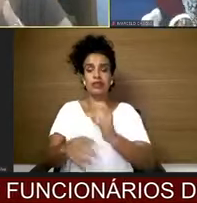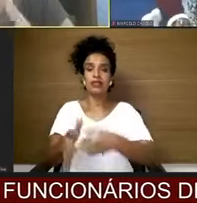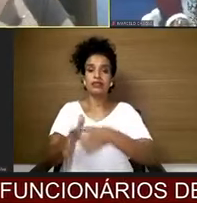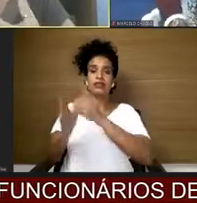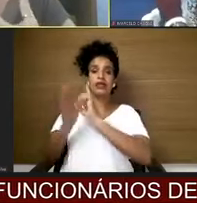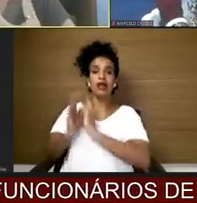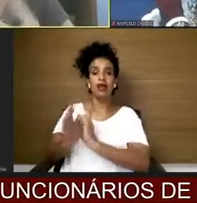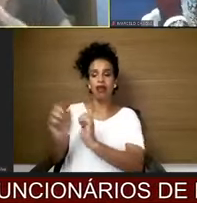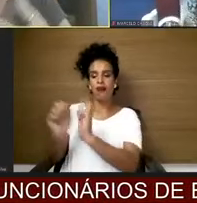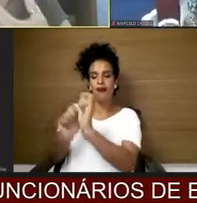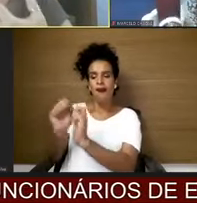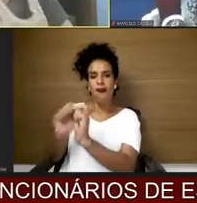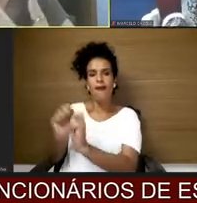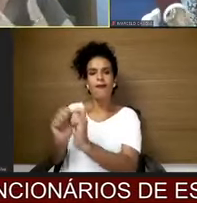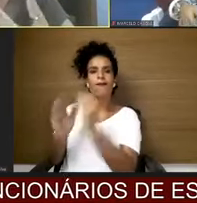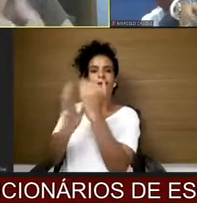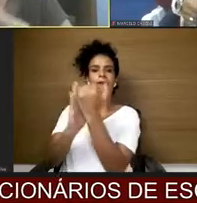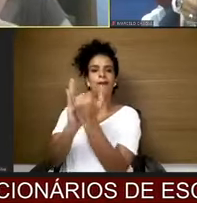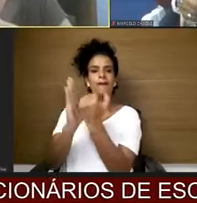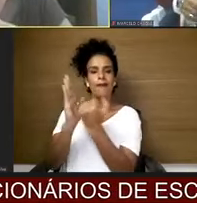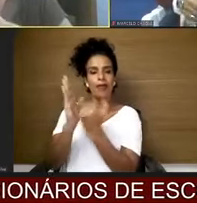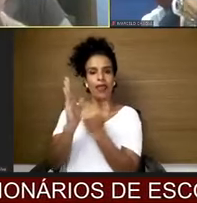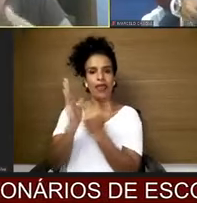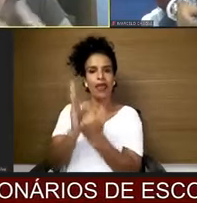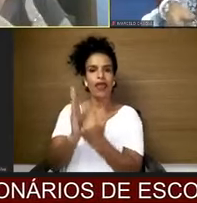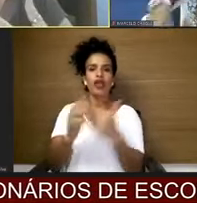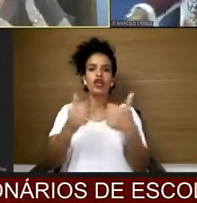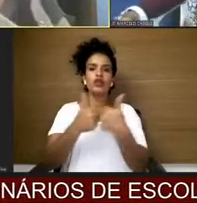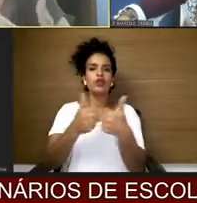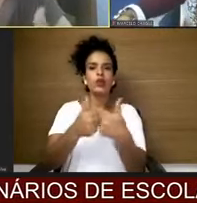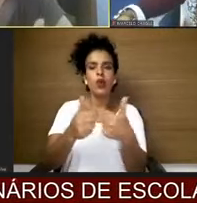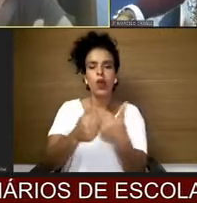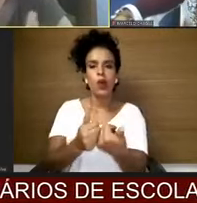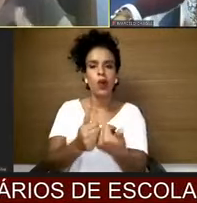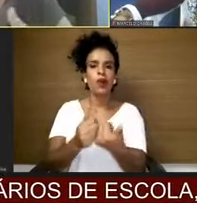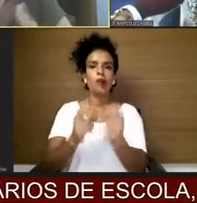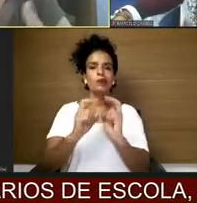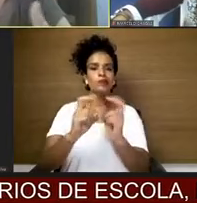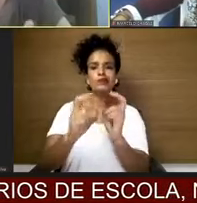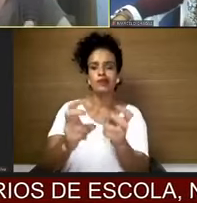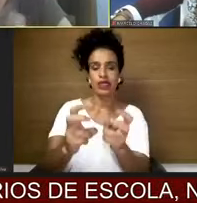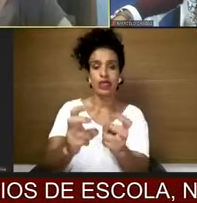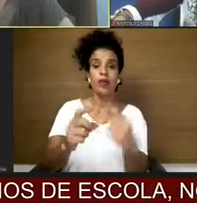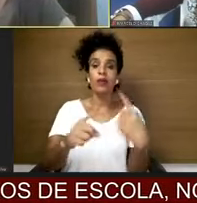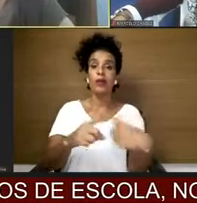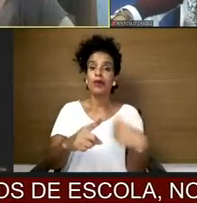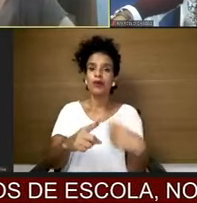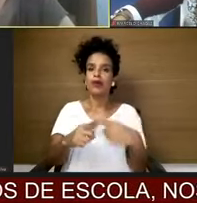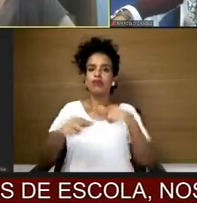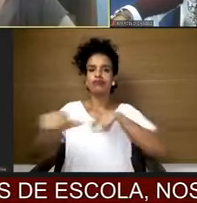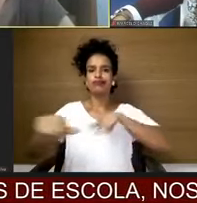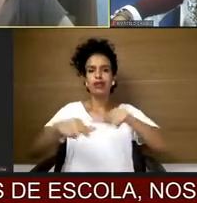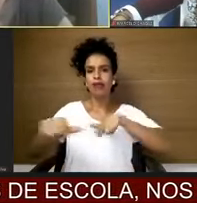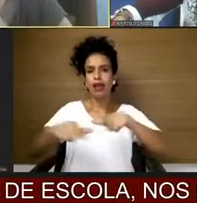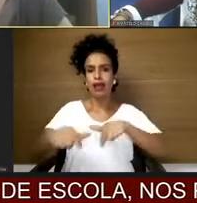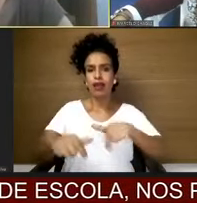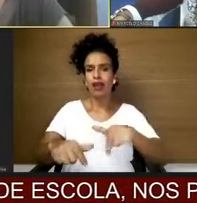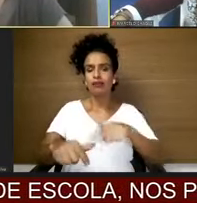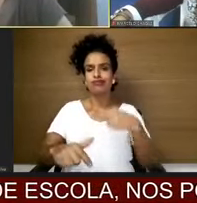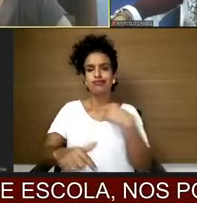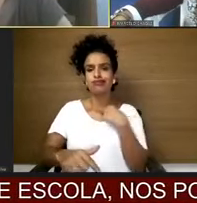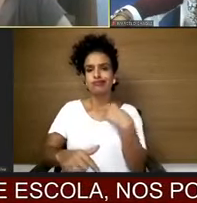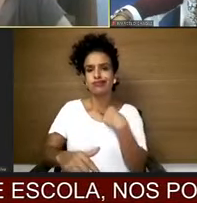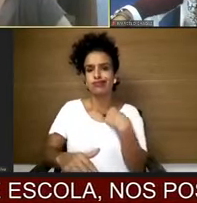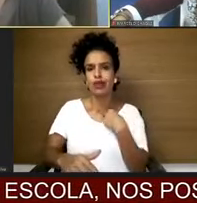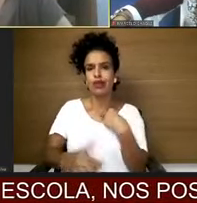transporte, que tem que se submeter a trabalhar em condições inóspitas e, inclusive, sem equipamento. Eu gostaria de